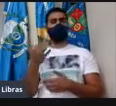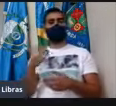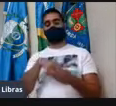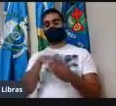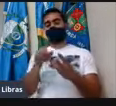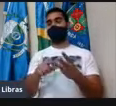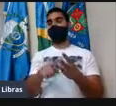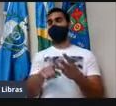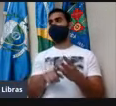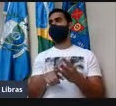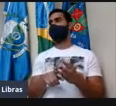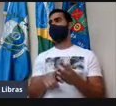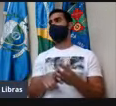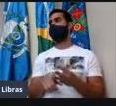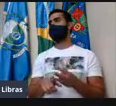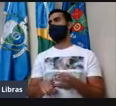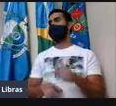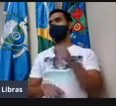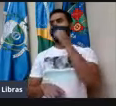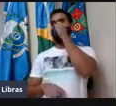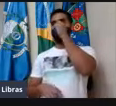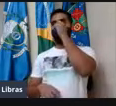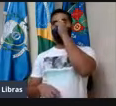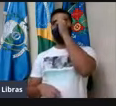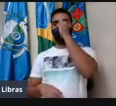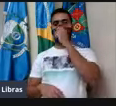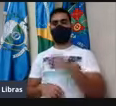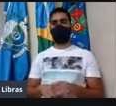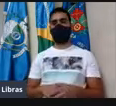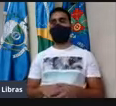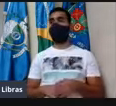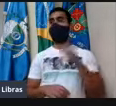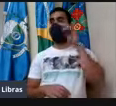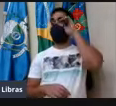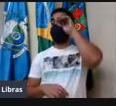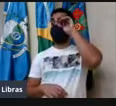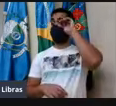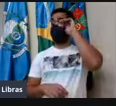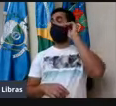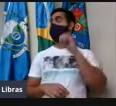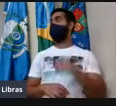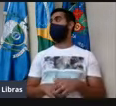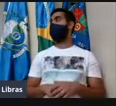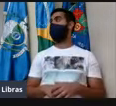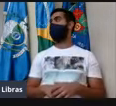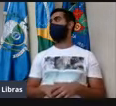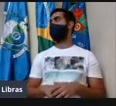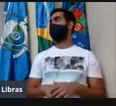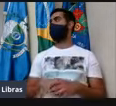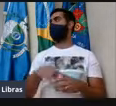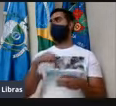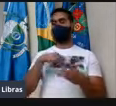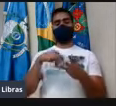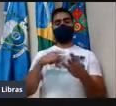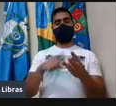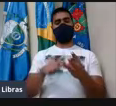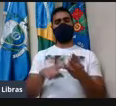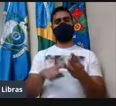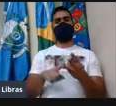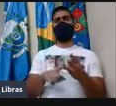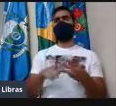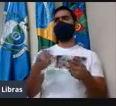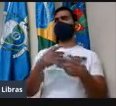eu vou pegar uma cola aqui no celular, eu estou vendo aqui o calque, e a gente tem aqui, como itens a comprovar,